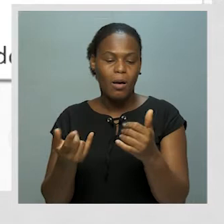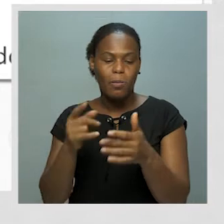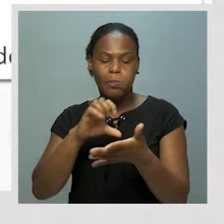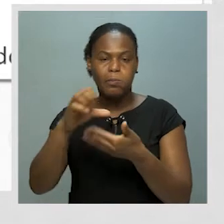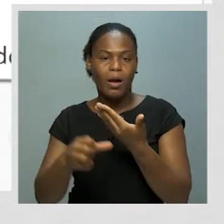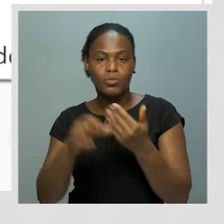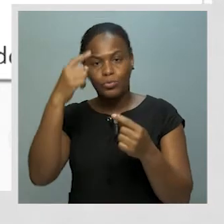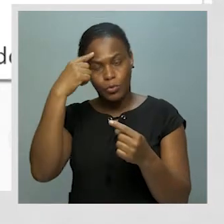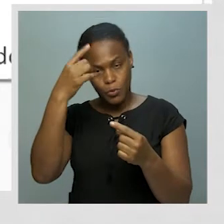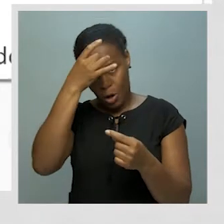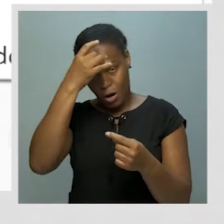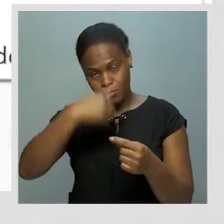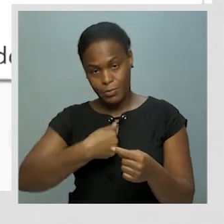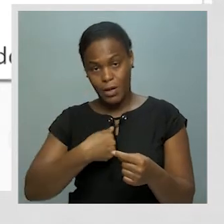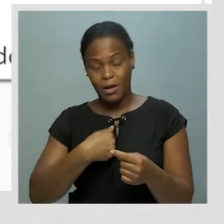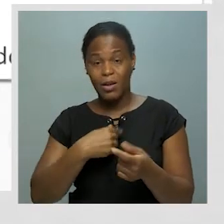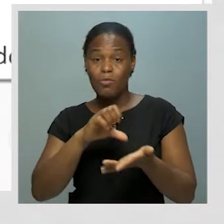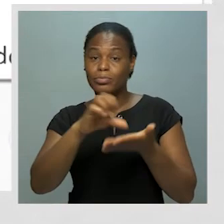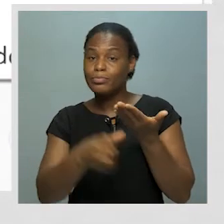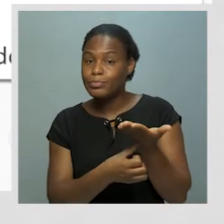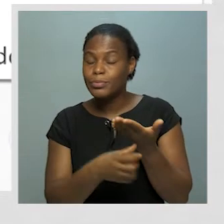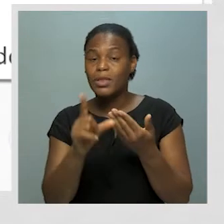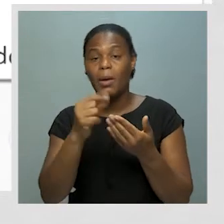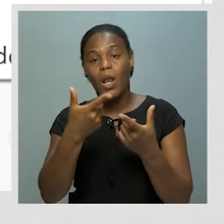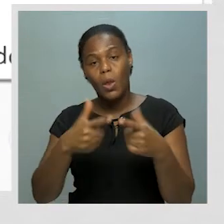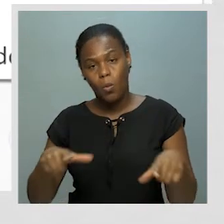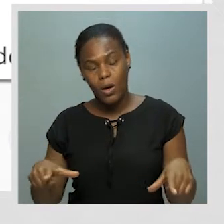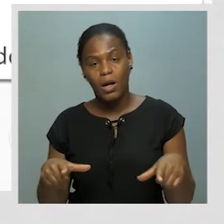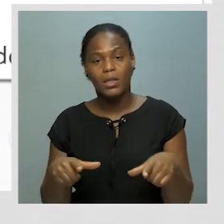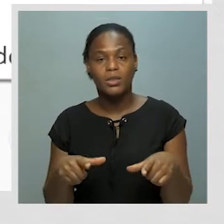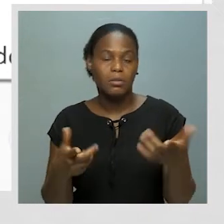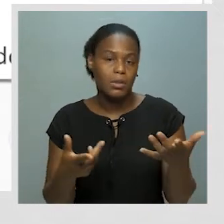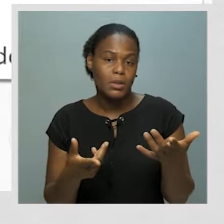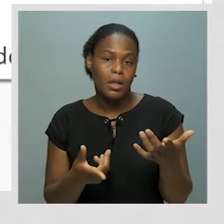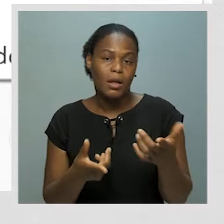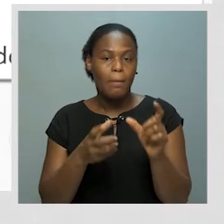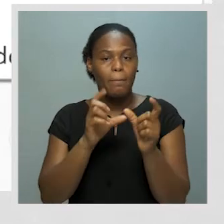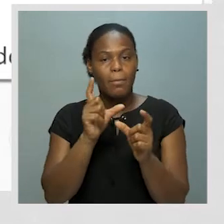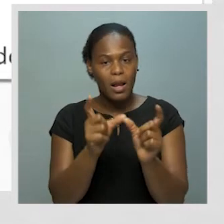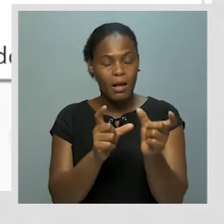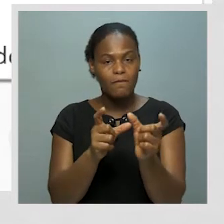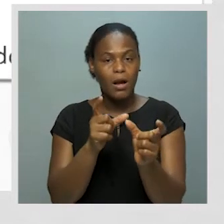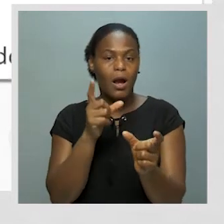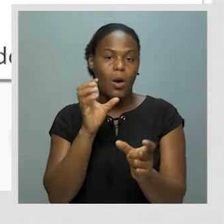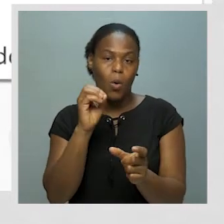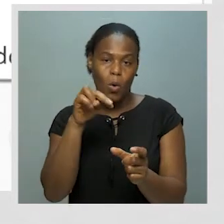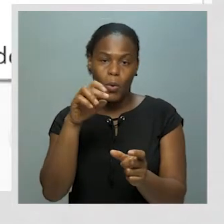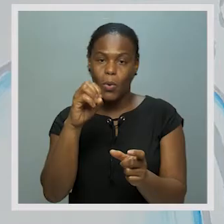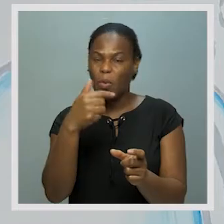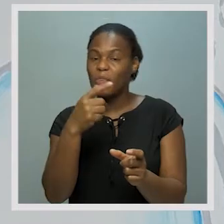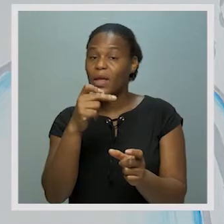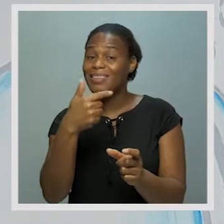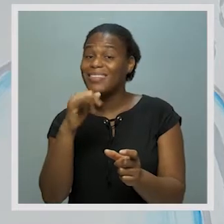ambiguidade, subjetividade, figuras de estilos e também linguagem de sentido conotativo.